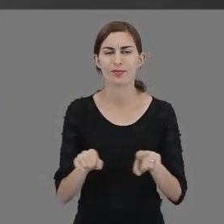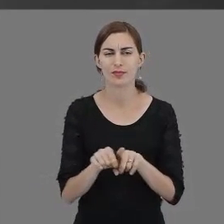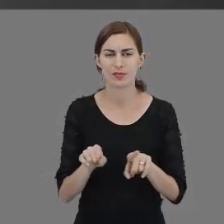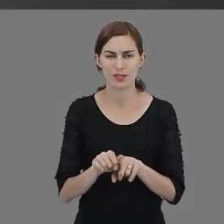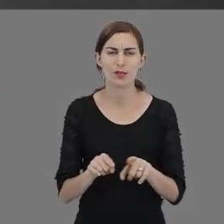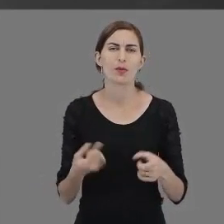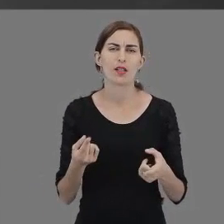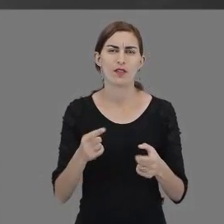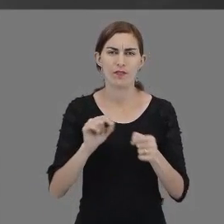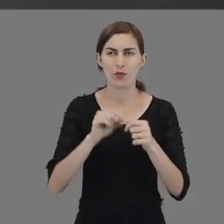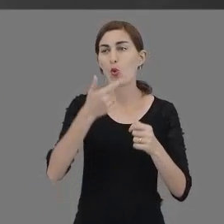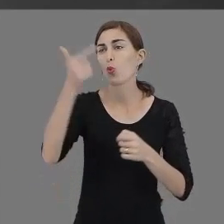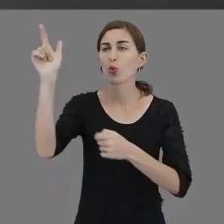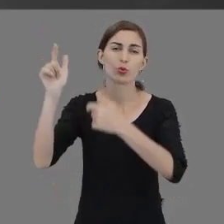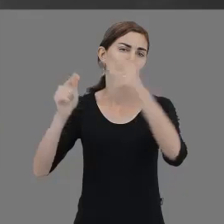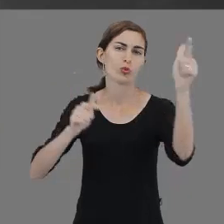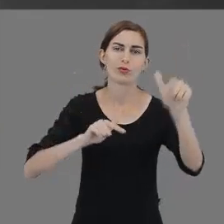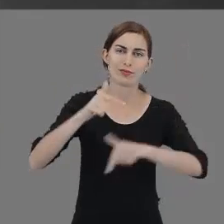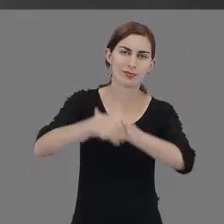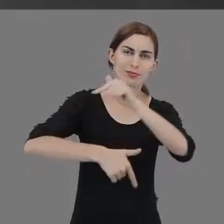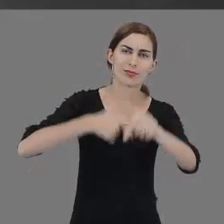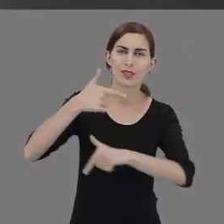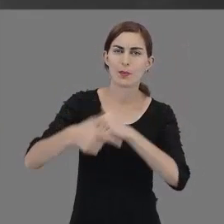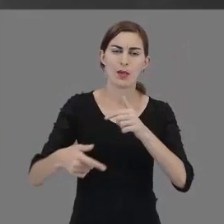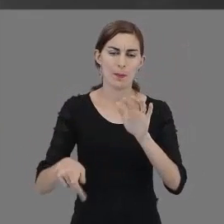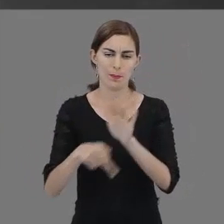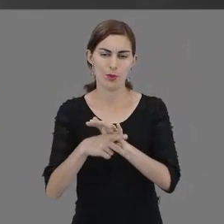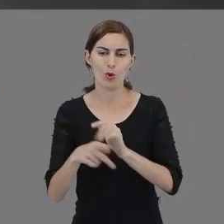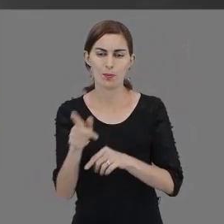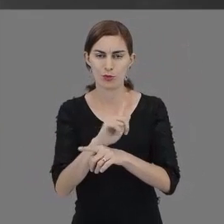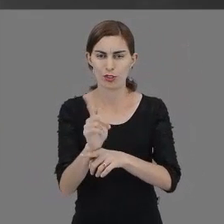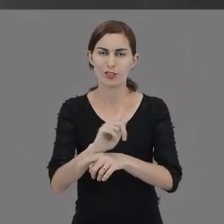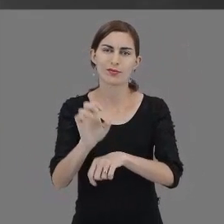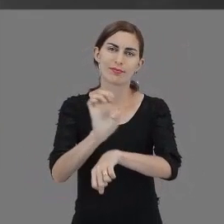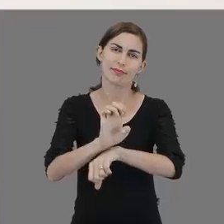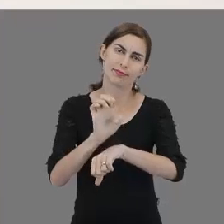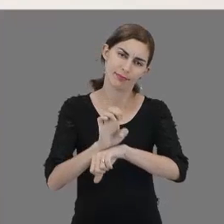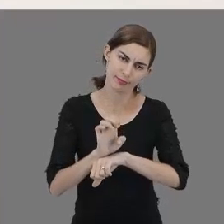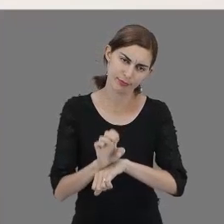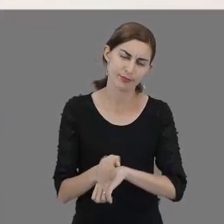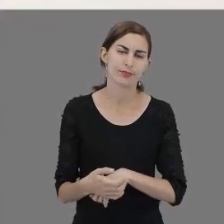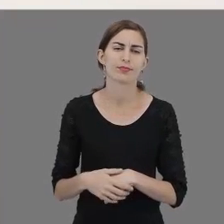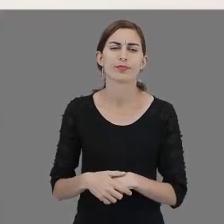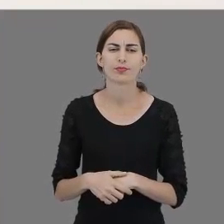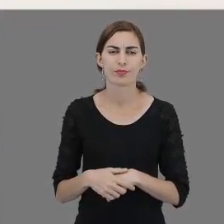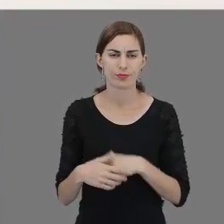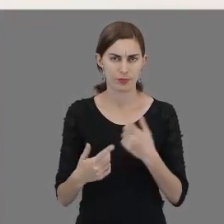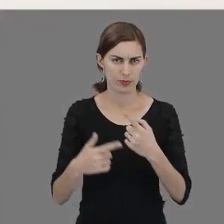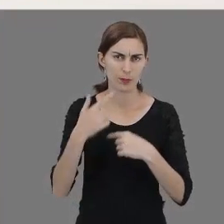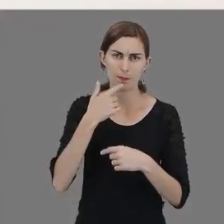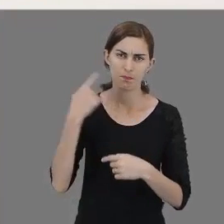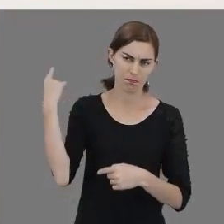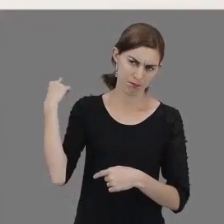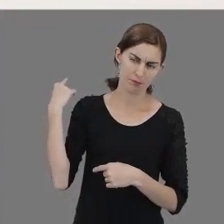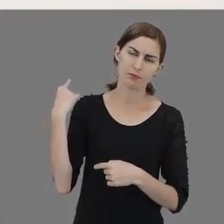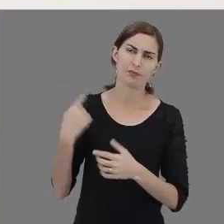externas a execução de outros tipos de serviço que estejam sob o seu controle. E aí, mais recentemente,